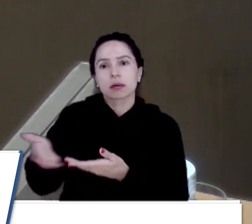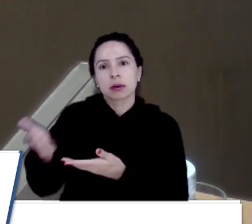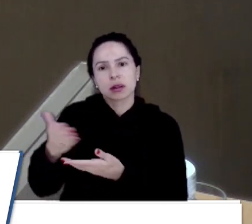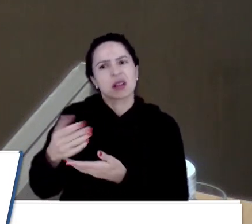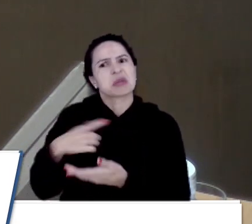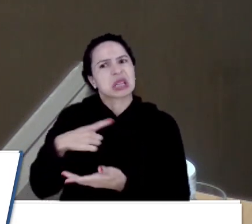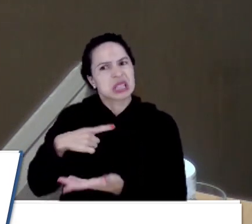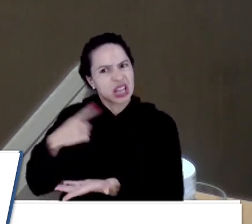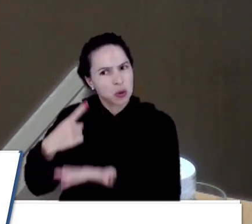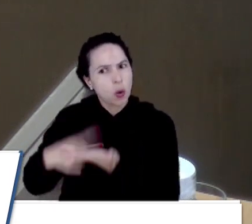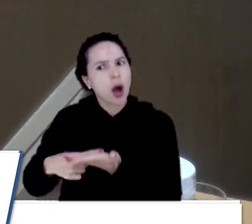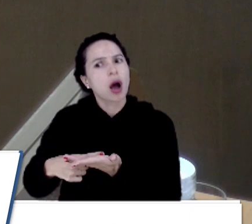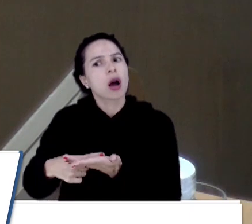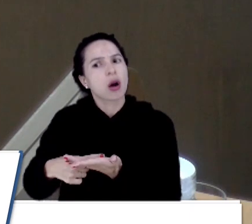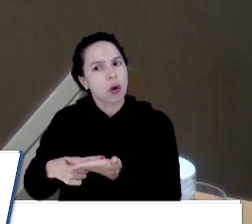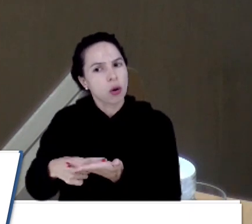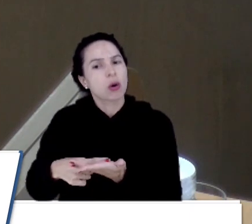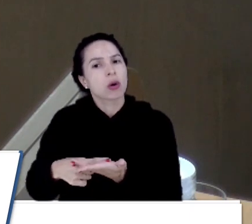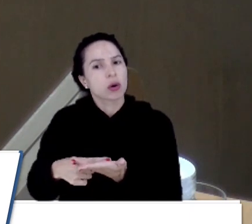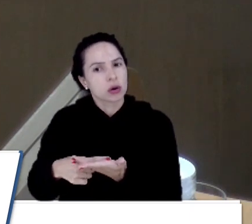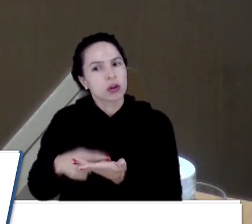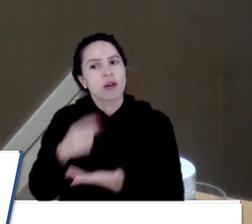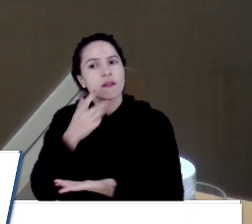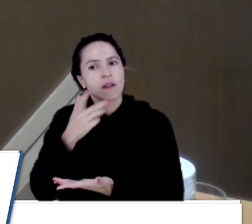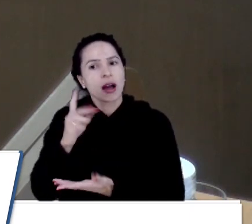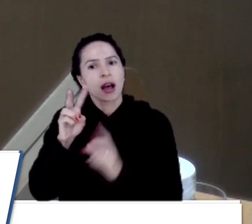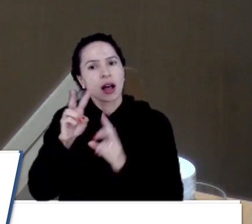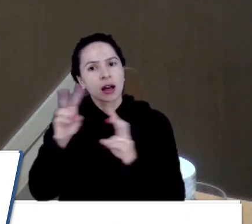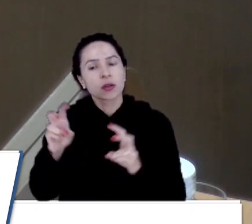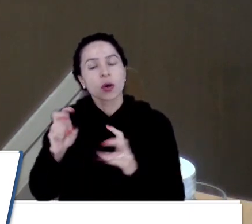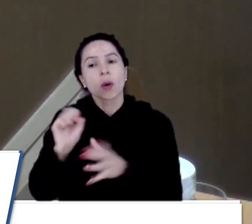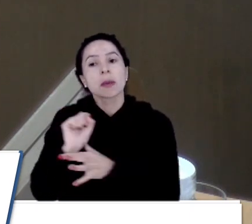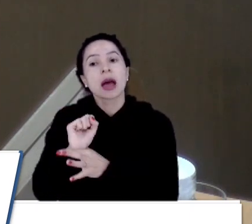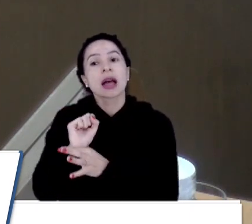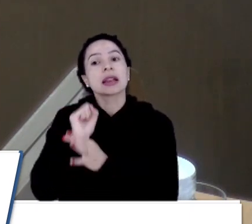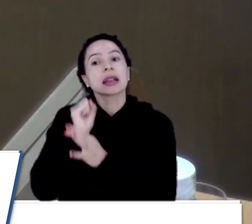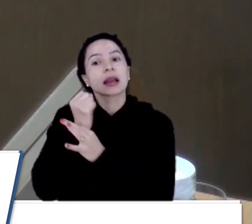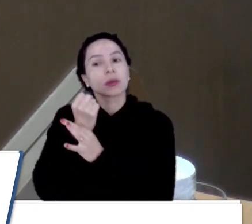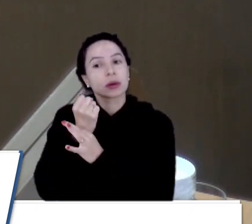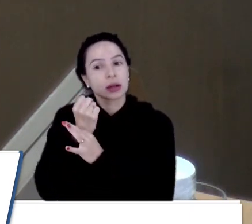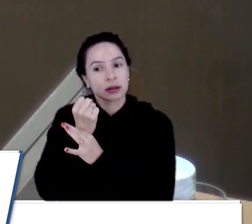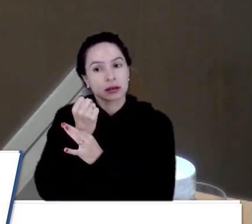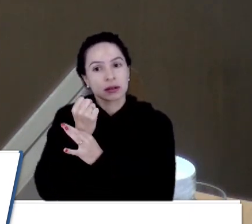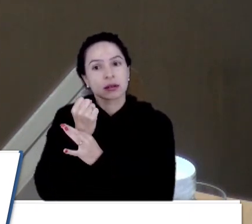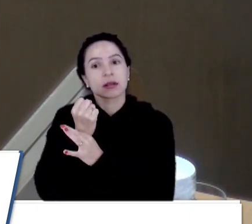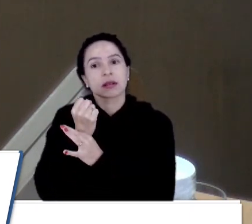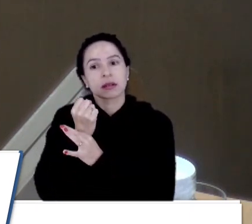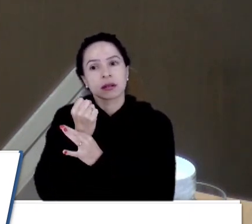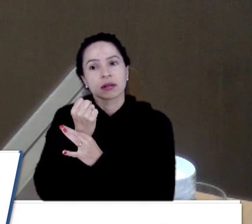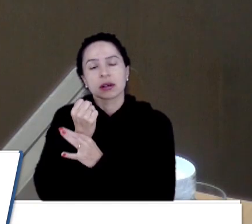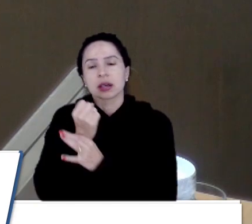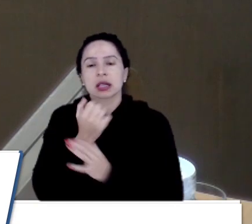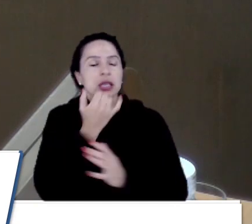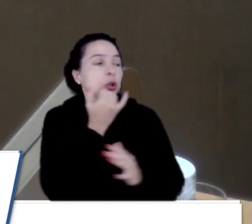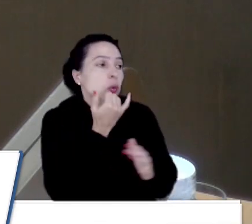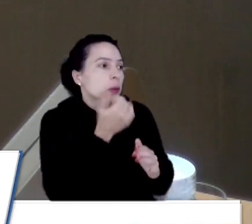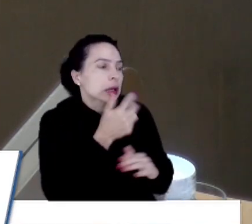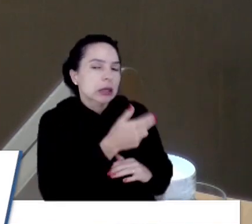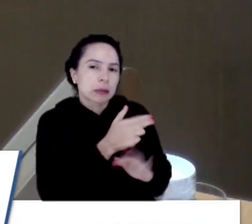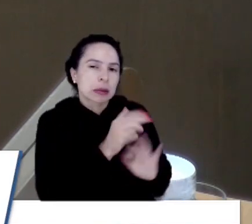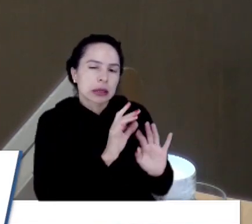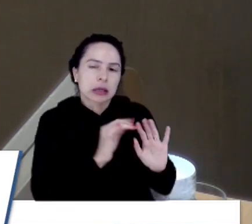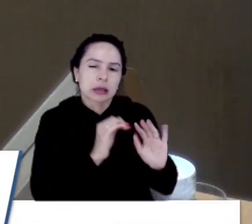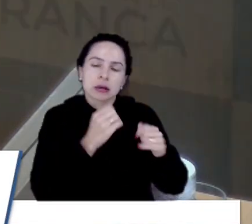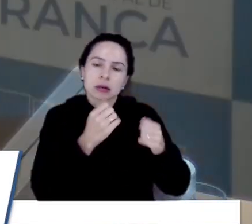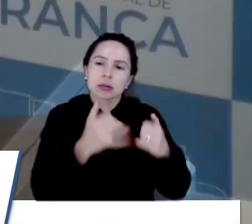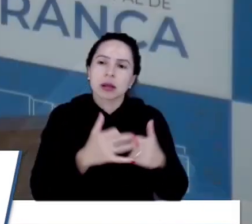acordo, inclusive, falando sobre a segurança. Sem querer te interromper, Lourdinha, só interrompendo,